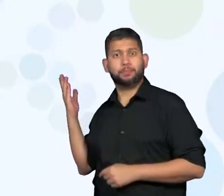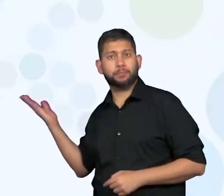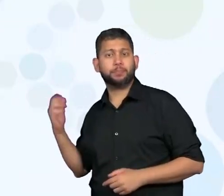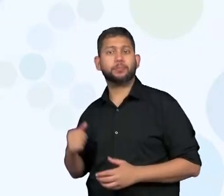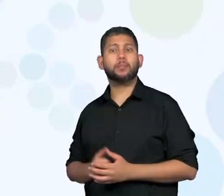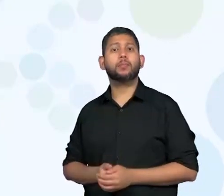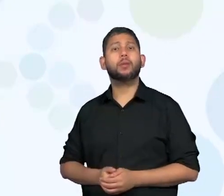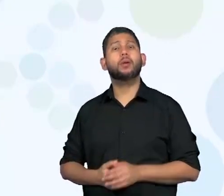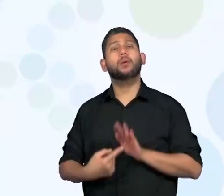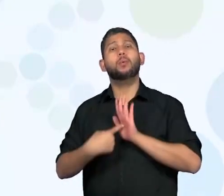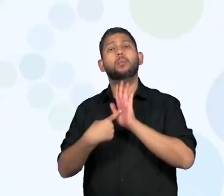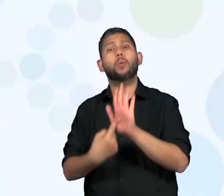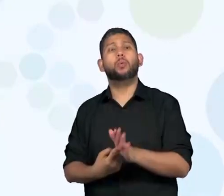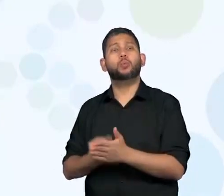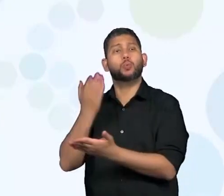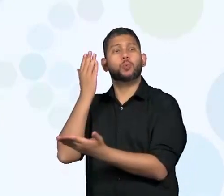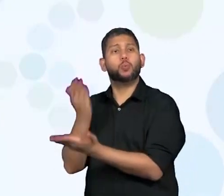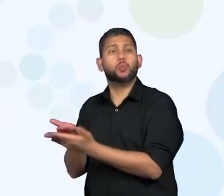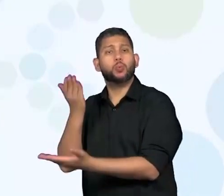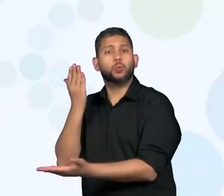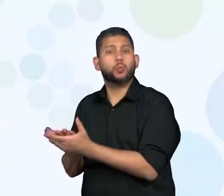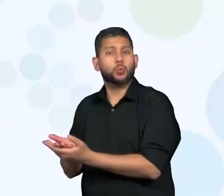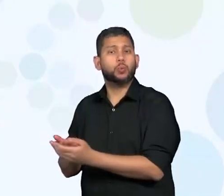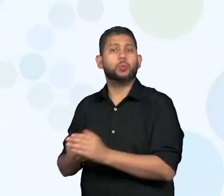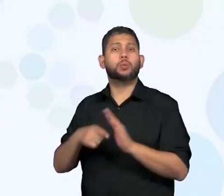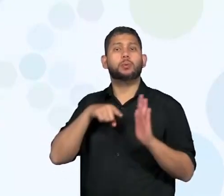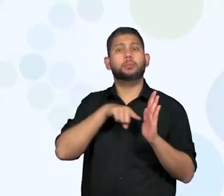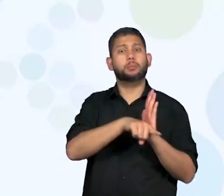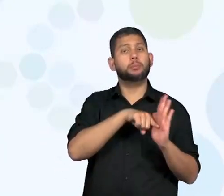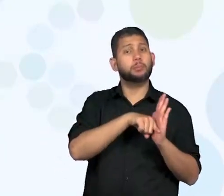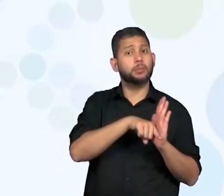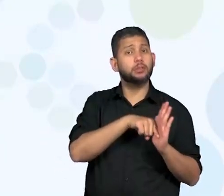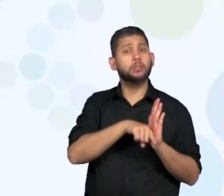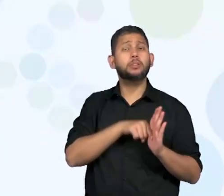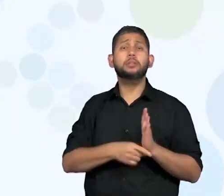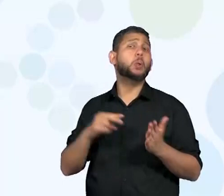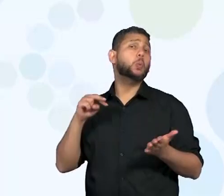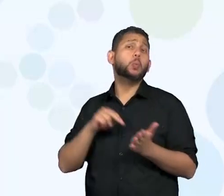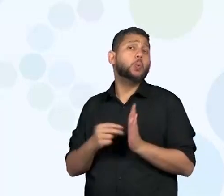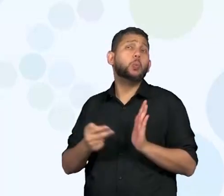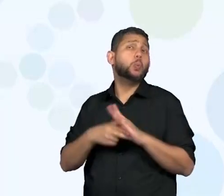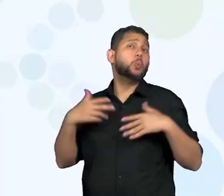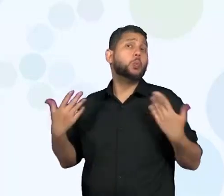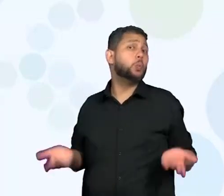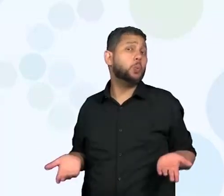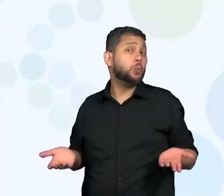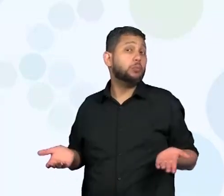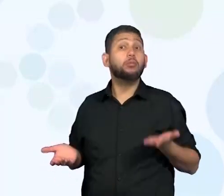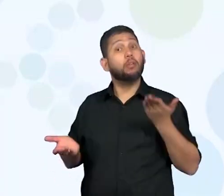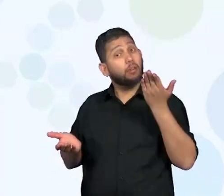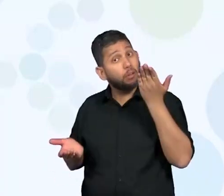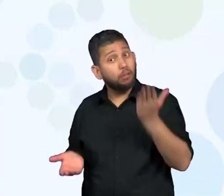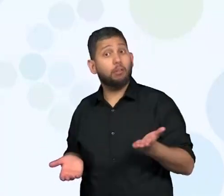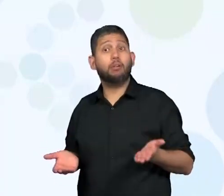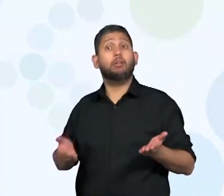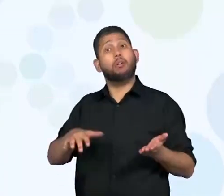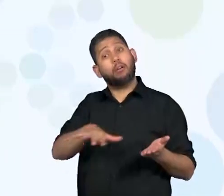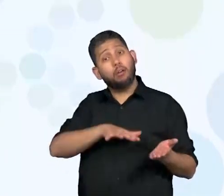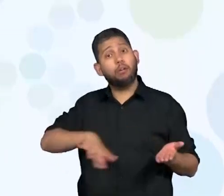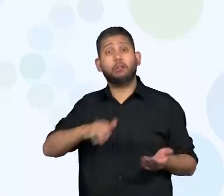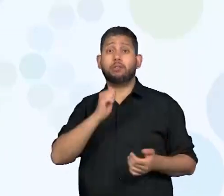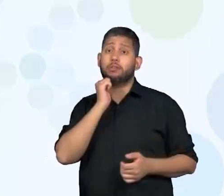Quando nós falamos exatamente de estudos e de pesquisas, nos relacionamos exatamente